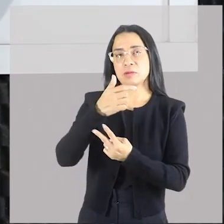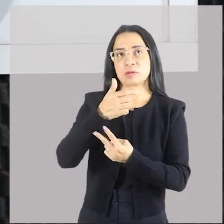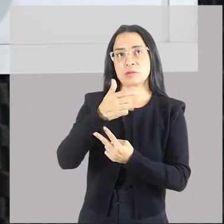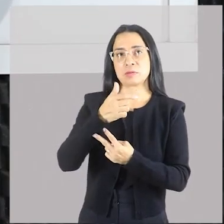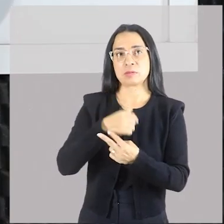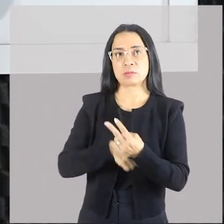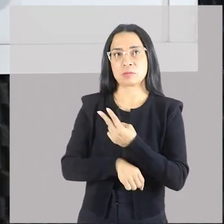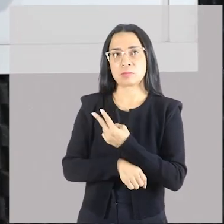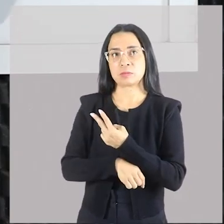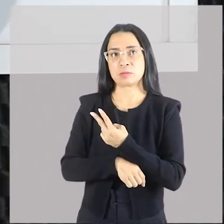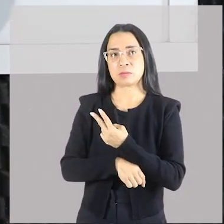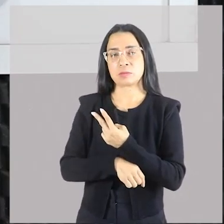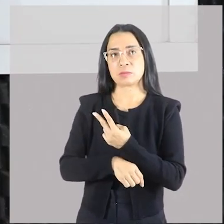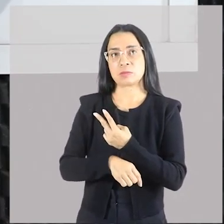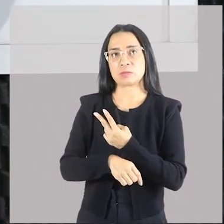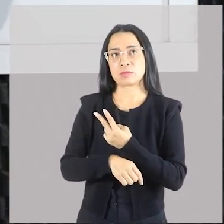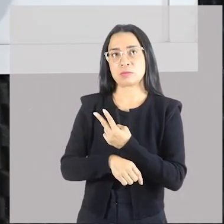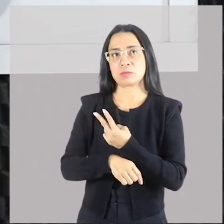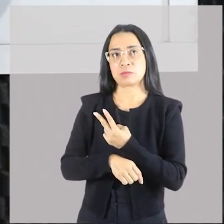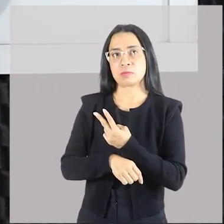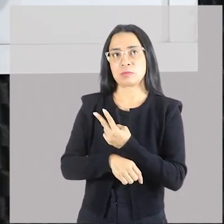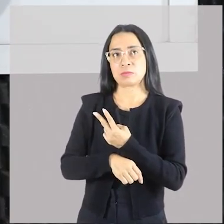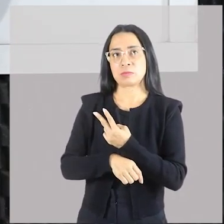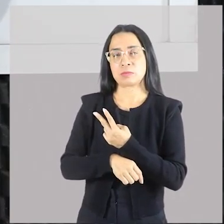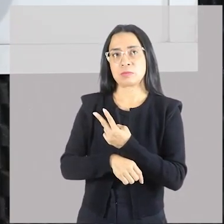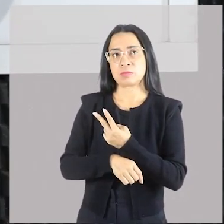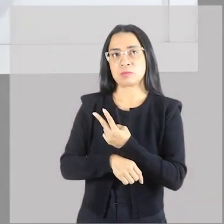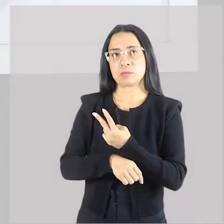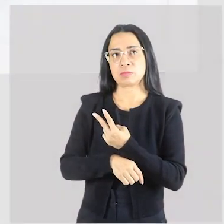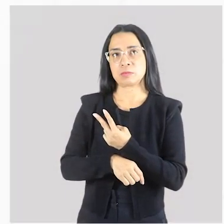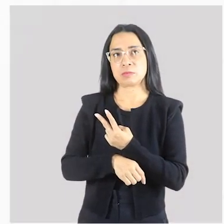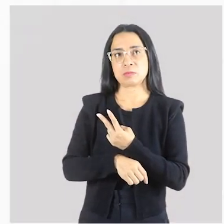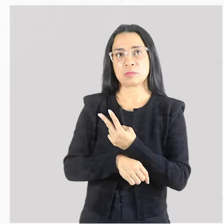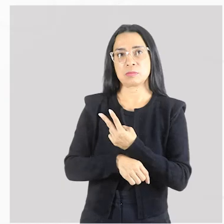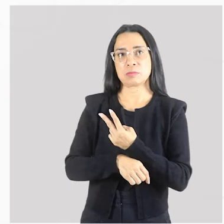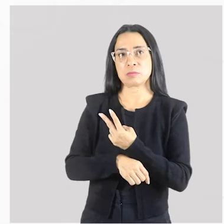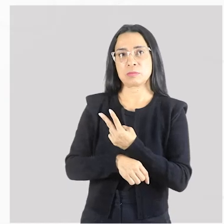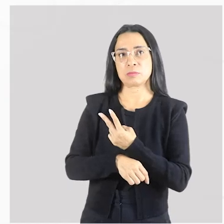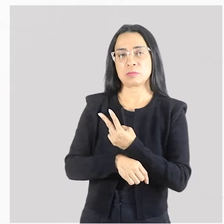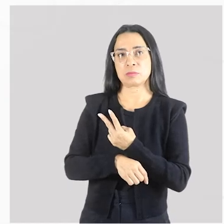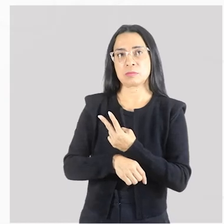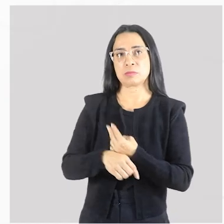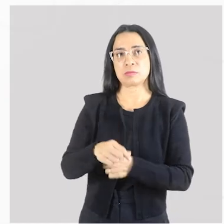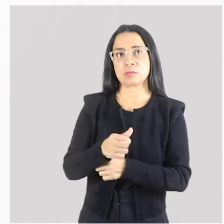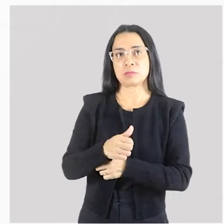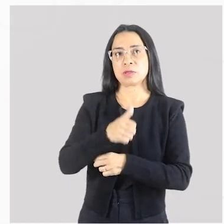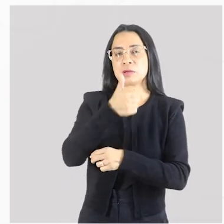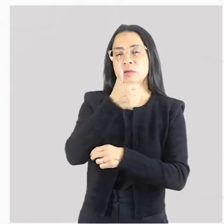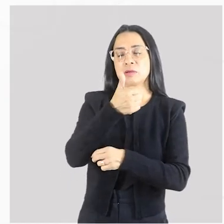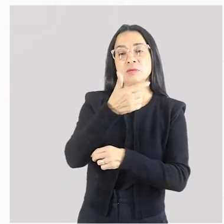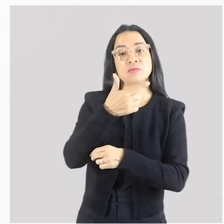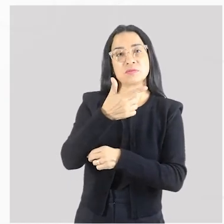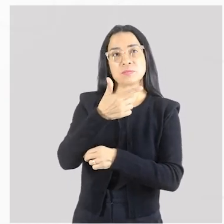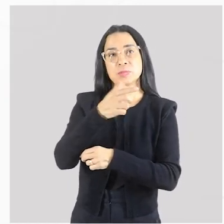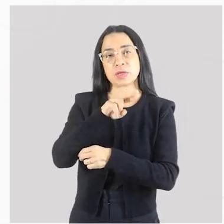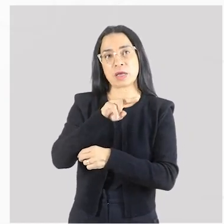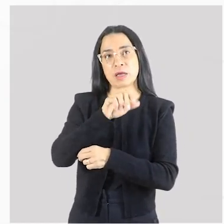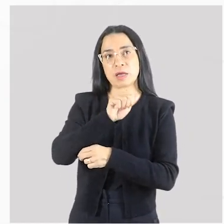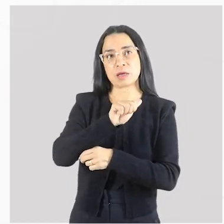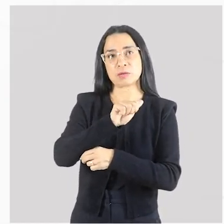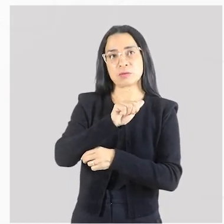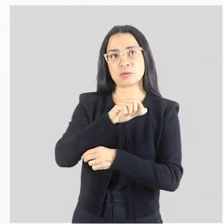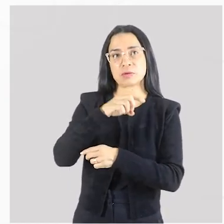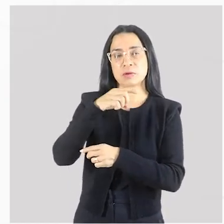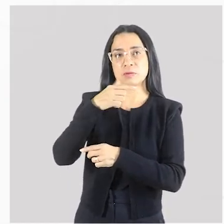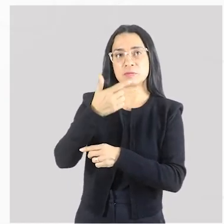dar 19. Ou, desculpa, 21. 21 π centímetros quadrados é